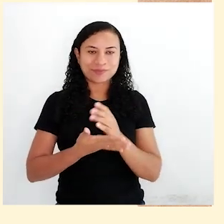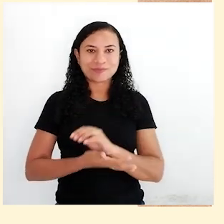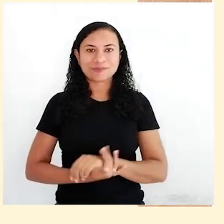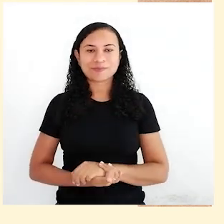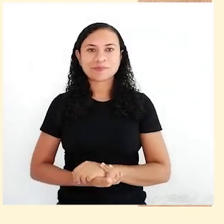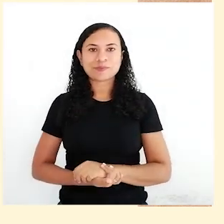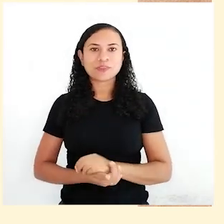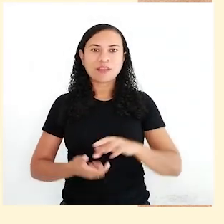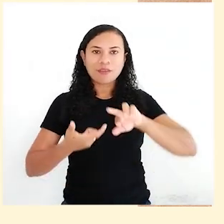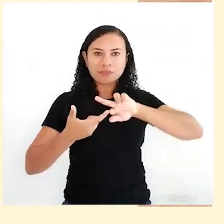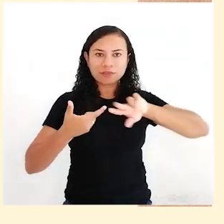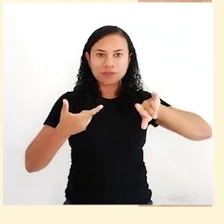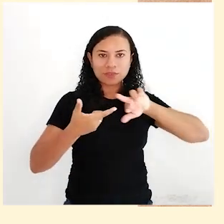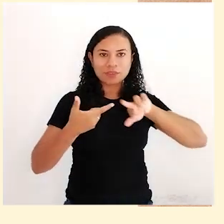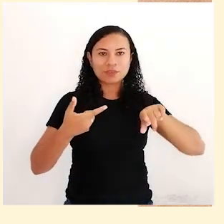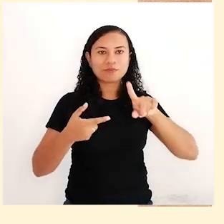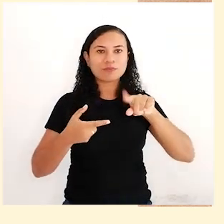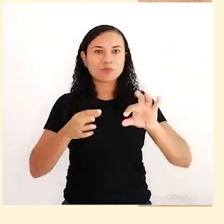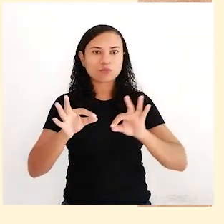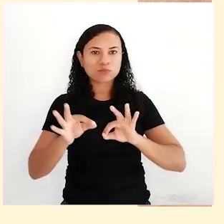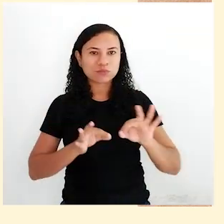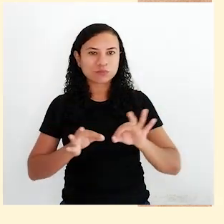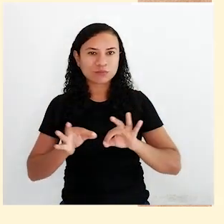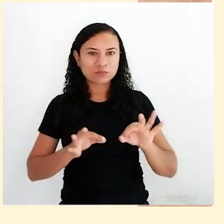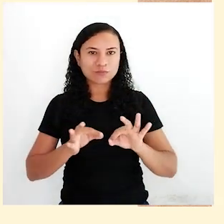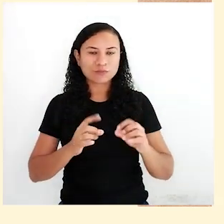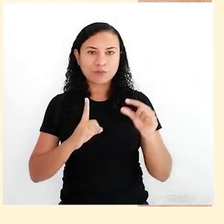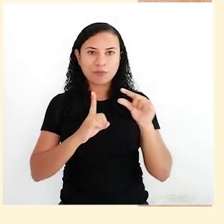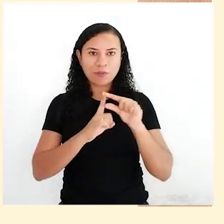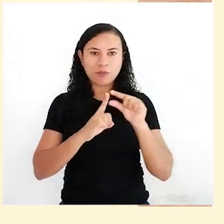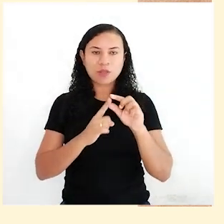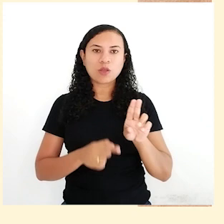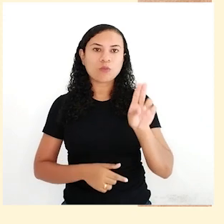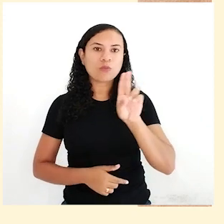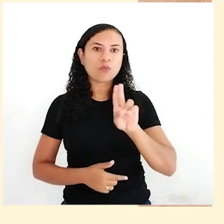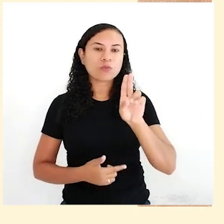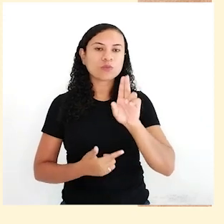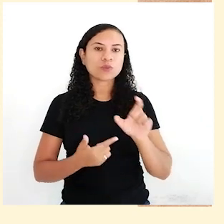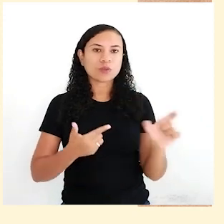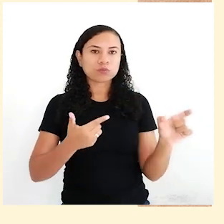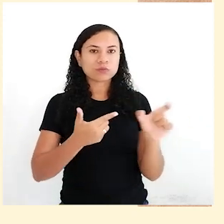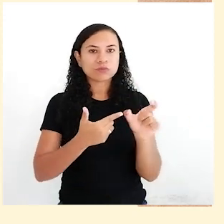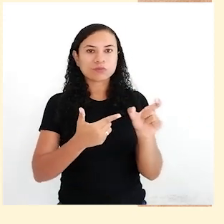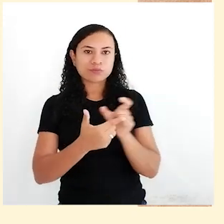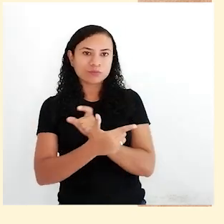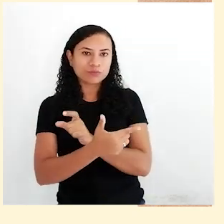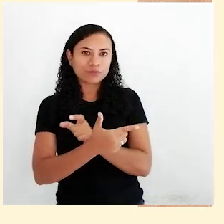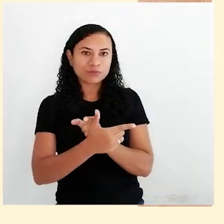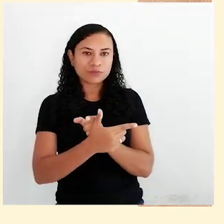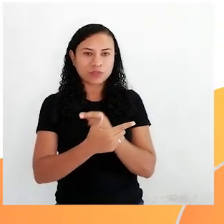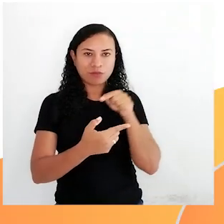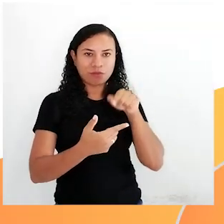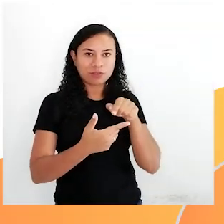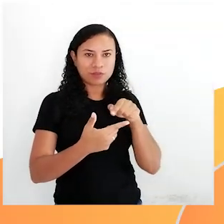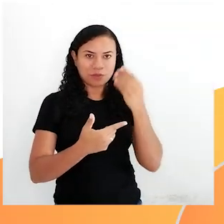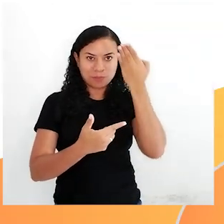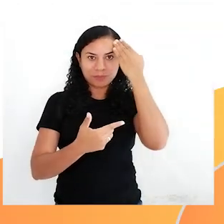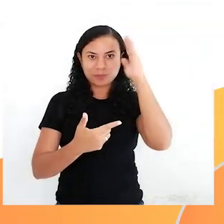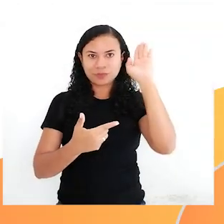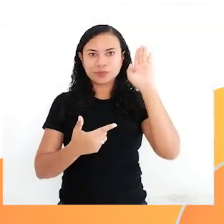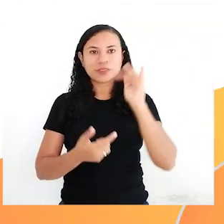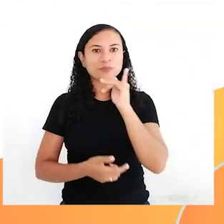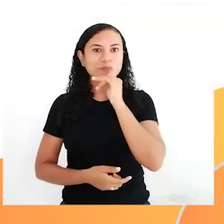a formação de palavras a partir da anexação de afixos à palavra primitiva. Por exemplo, temos